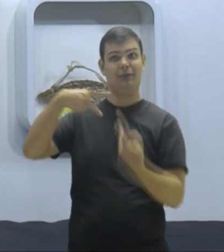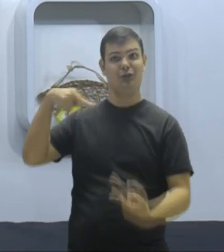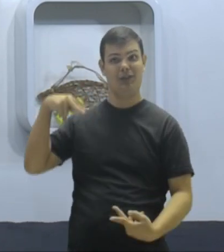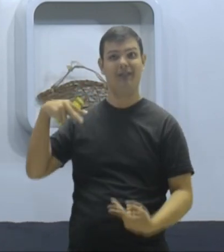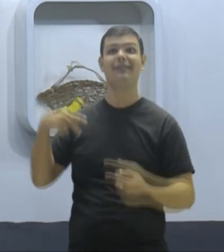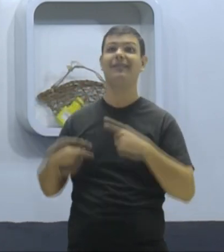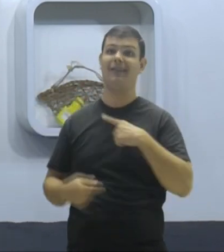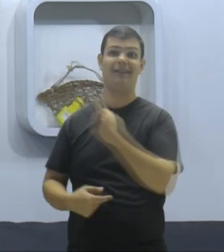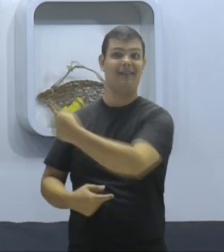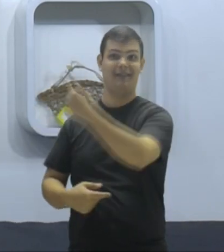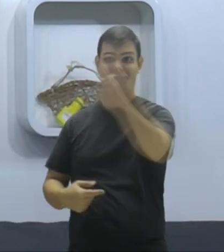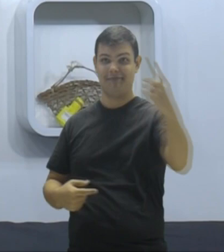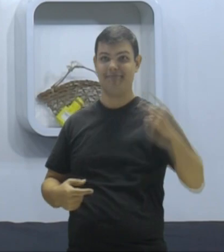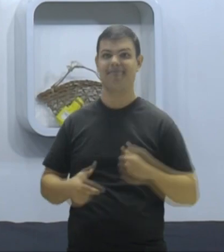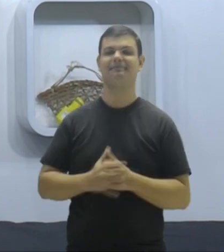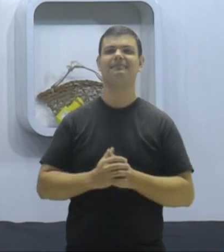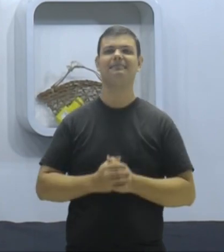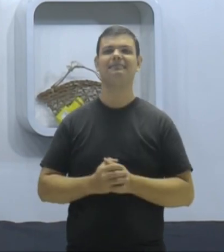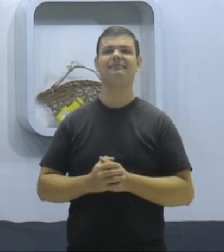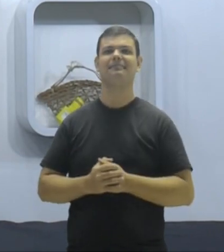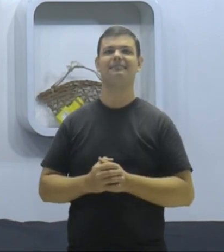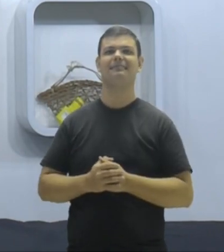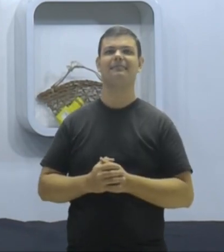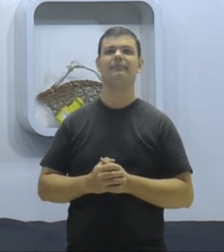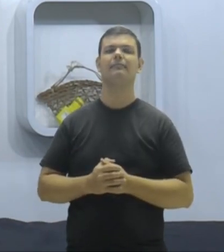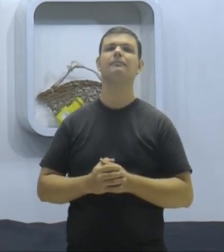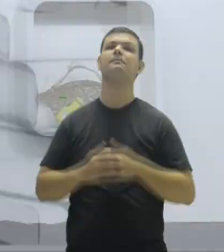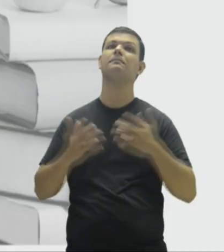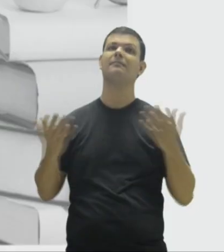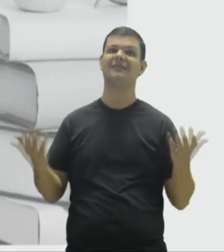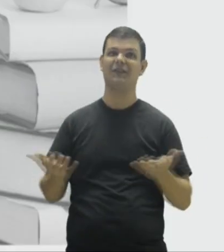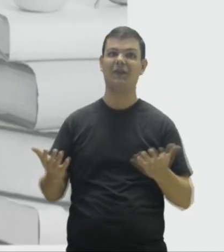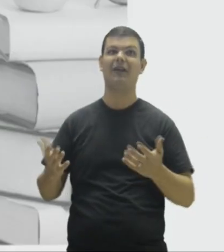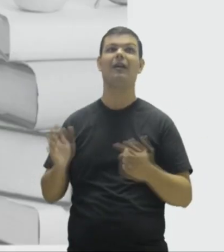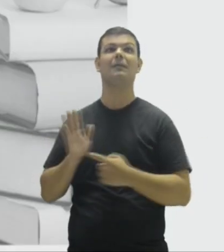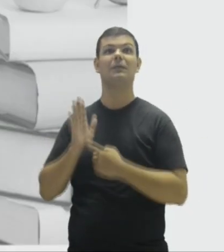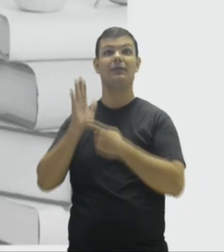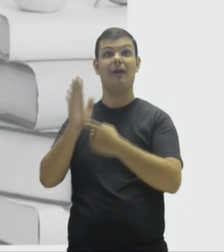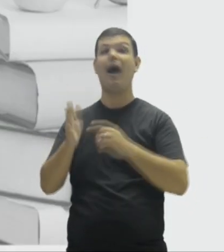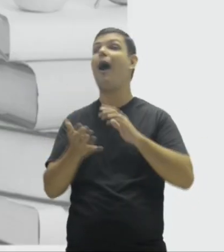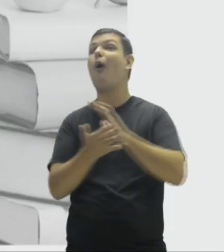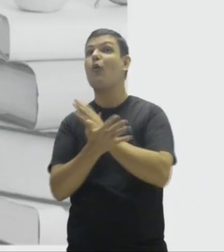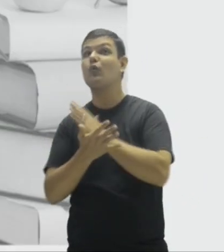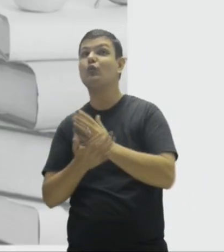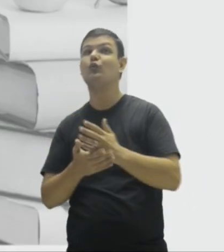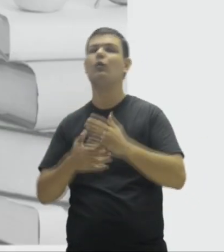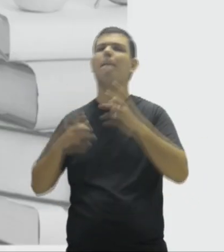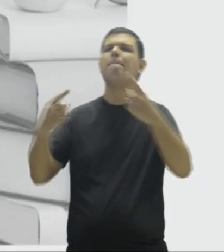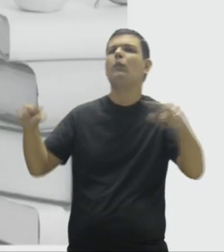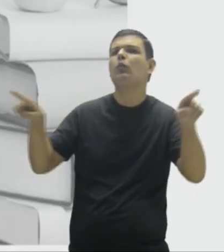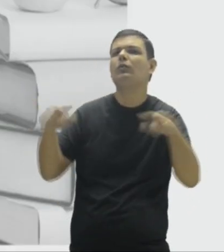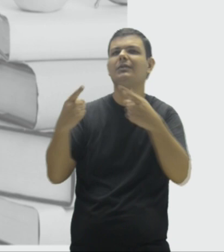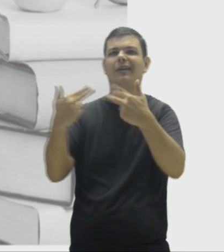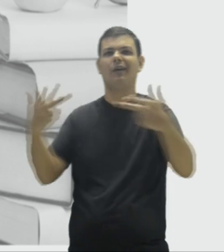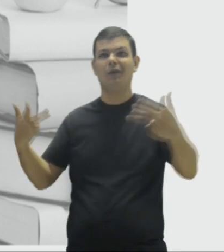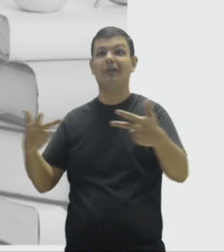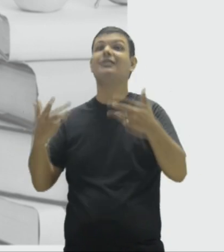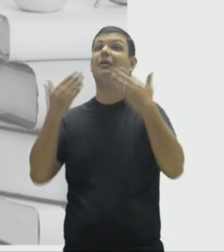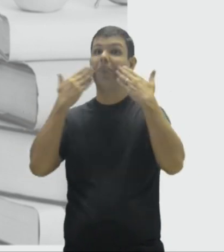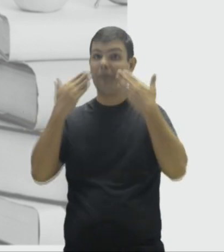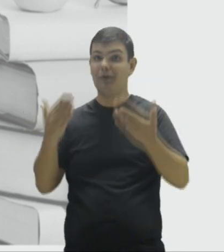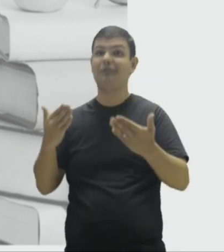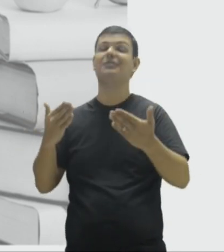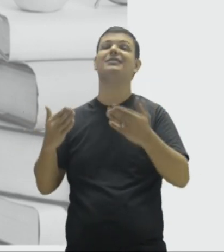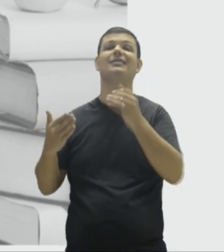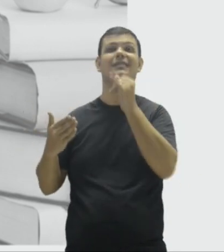está bem presente na nossa vida. Vamos lá conhecer alguns instrumentos musicais que servem para exemplificar nossa aula de